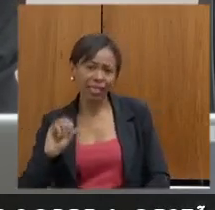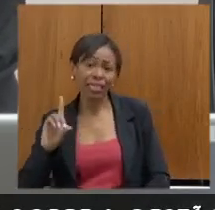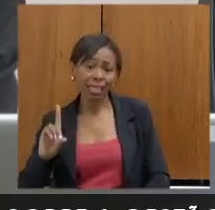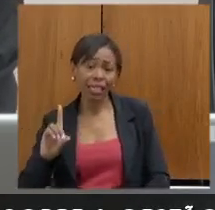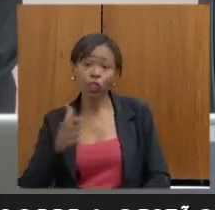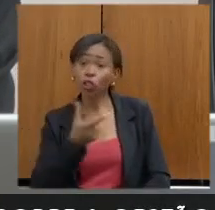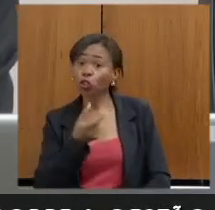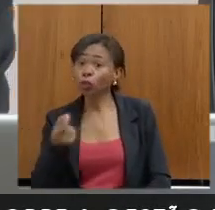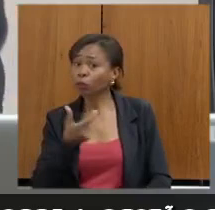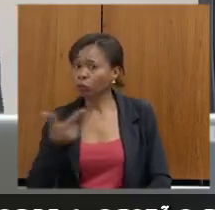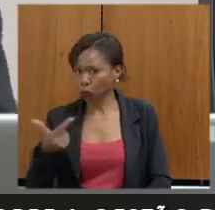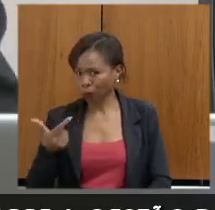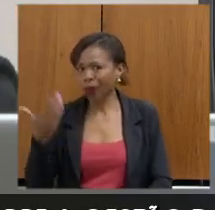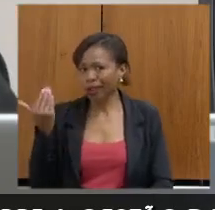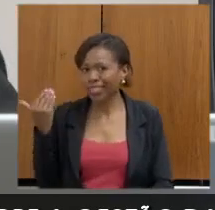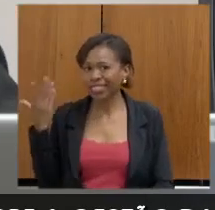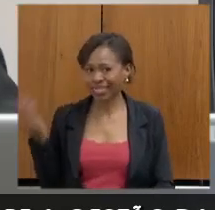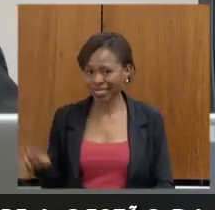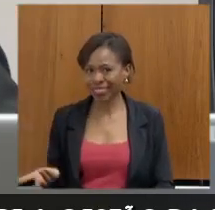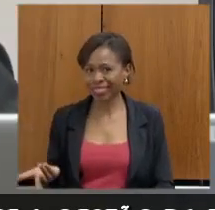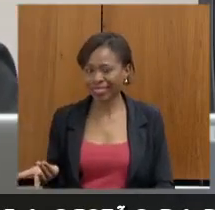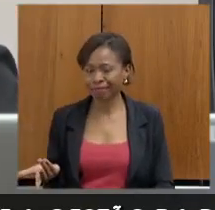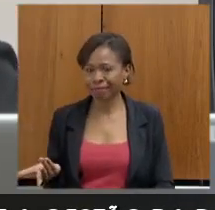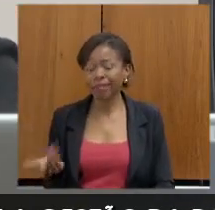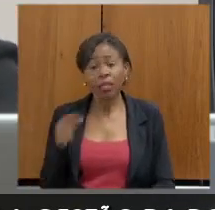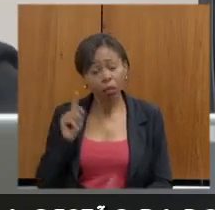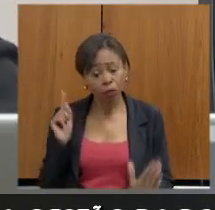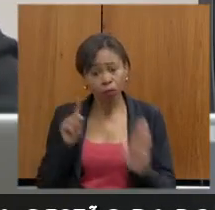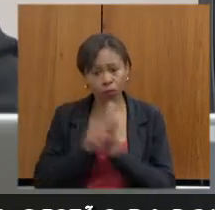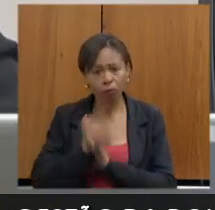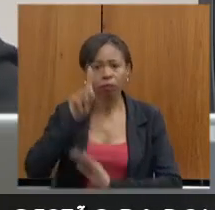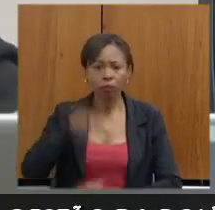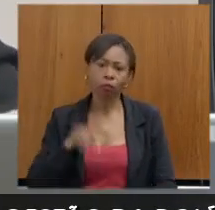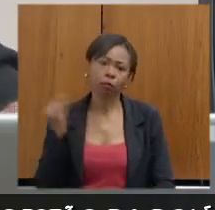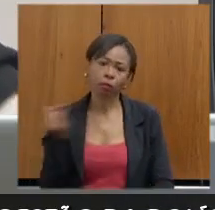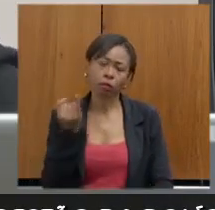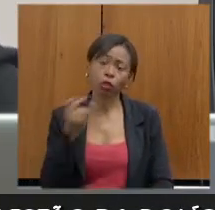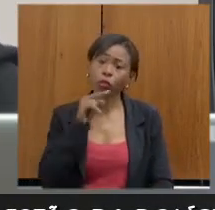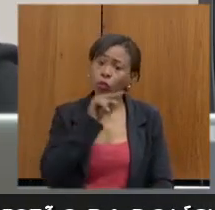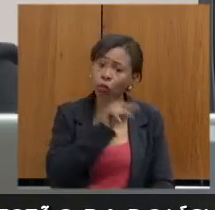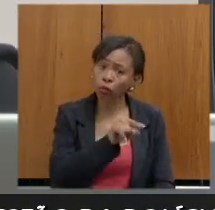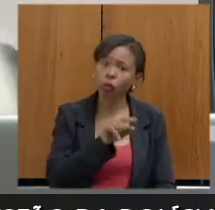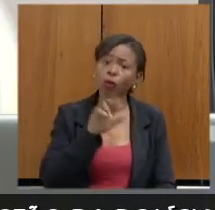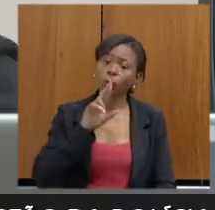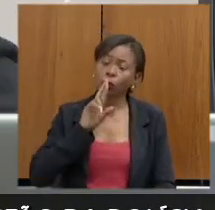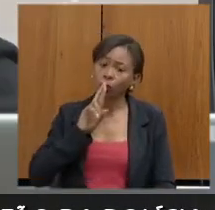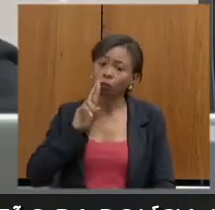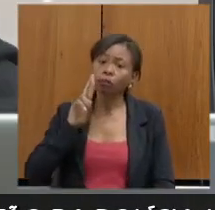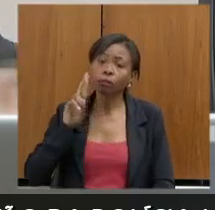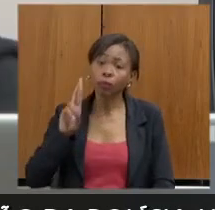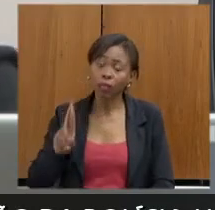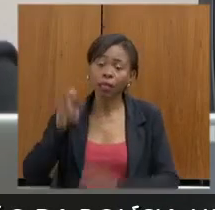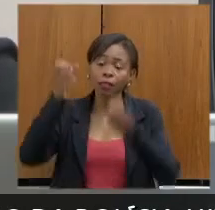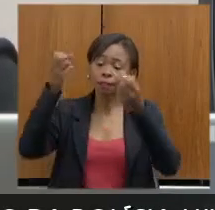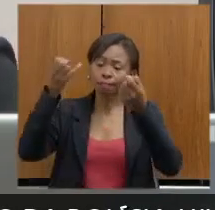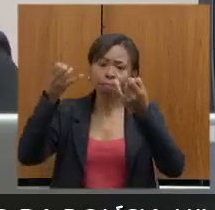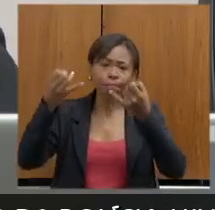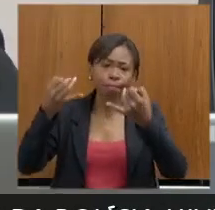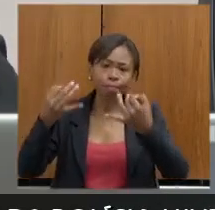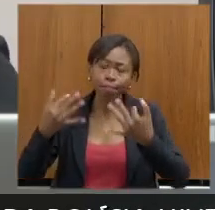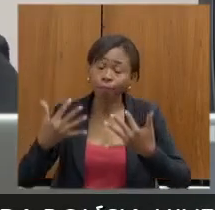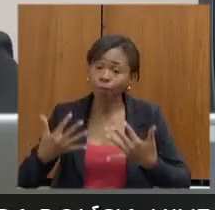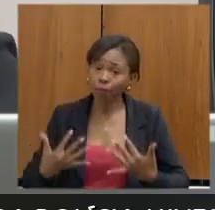essa pergunta efetiva ela é muito importante que o Senhor possa trazer esses